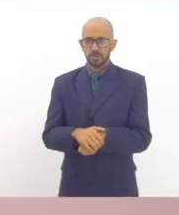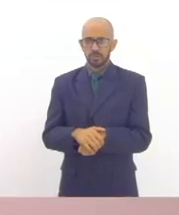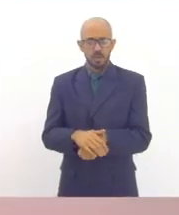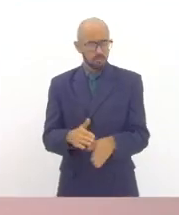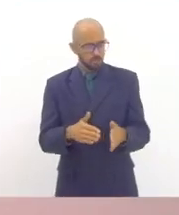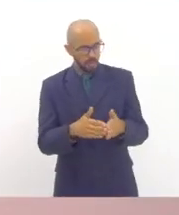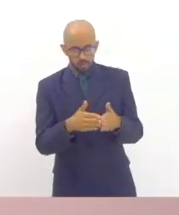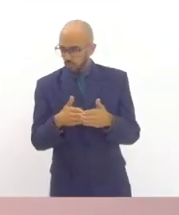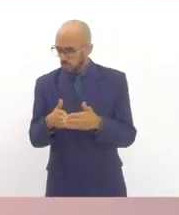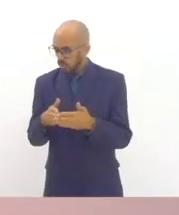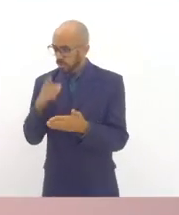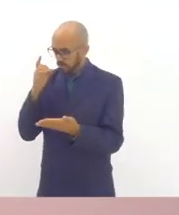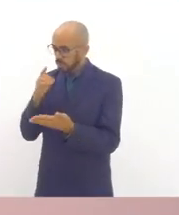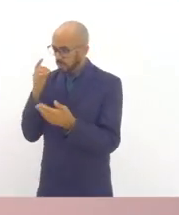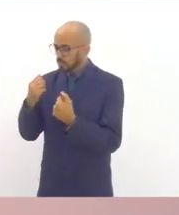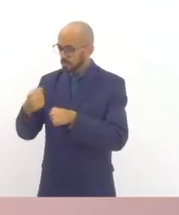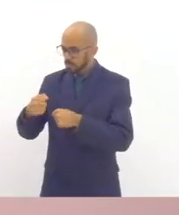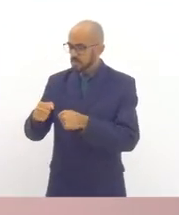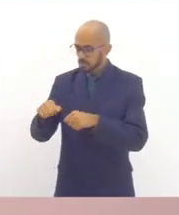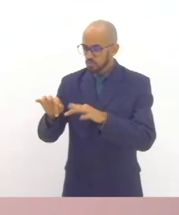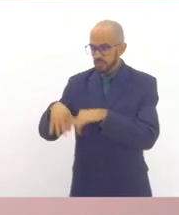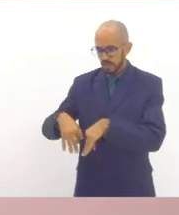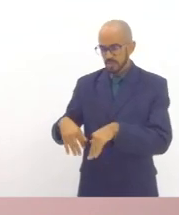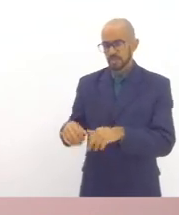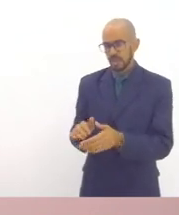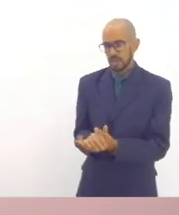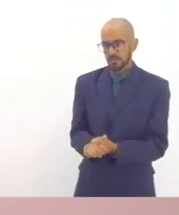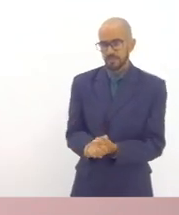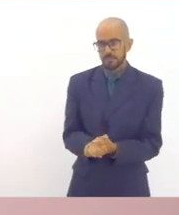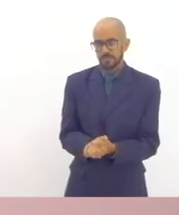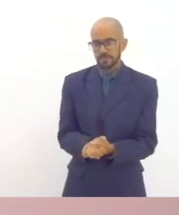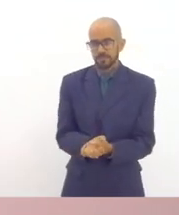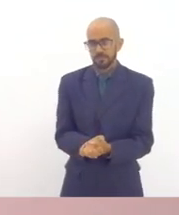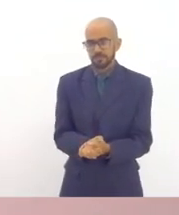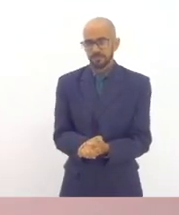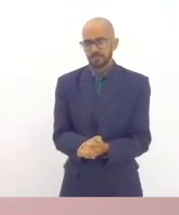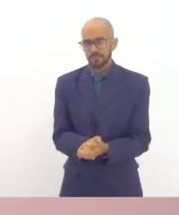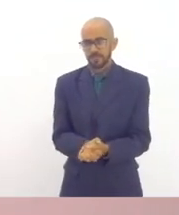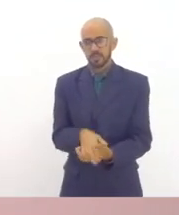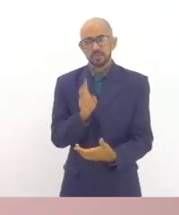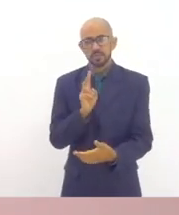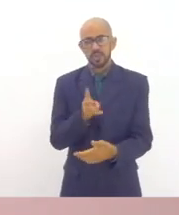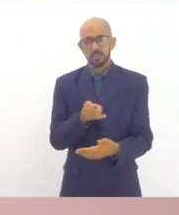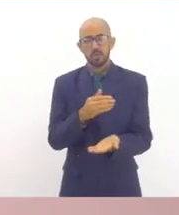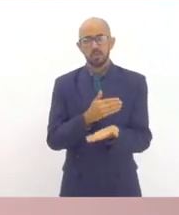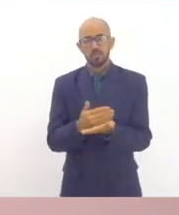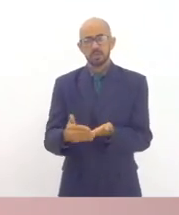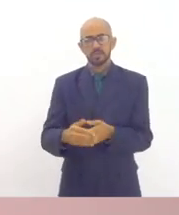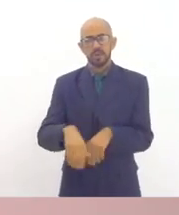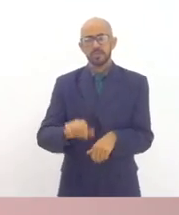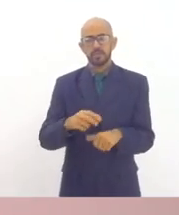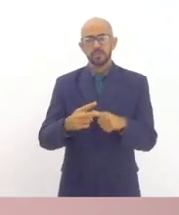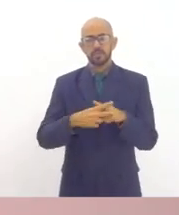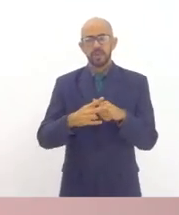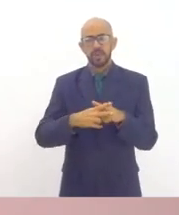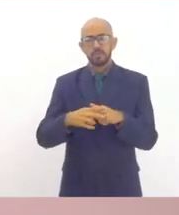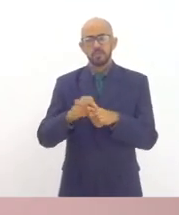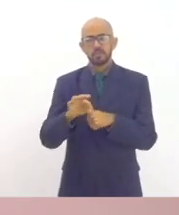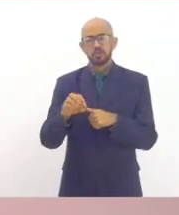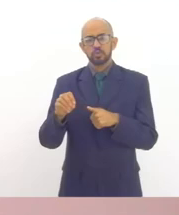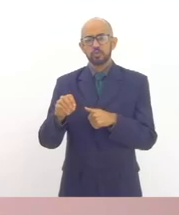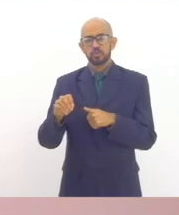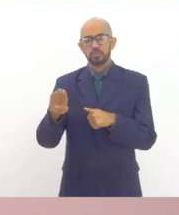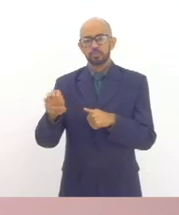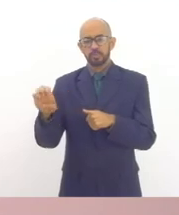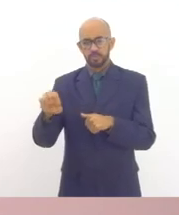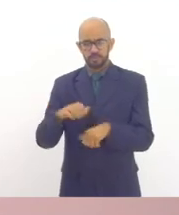é o mais importante de tudo. E começa sempre do verbo to be. Como é que é em Buenos Aires? Buenos